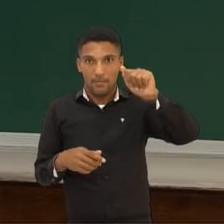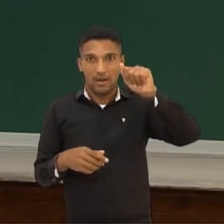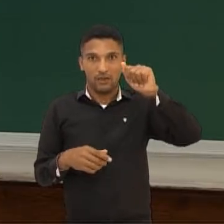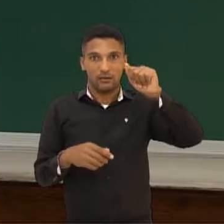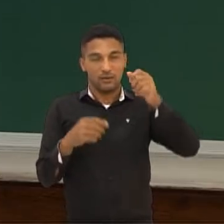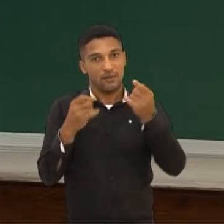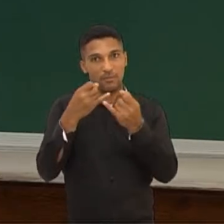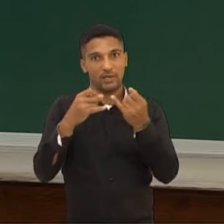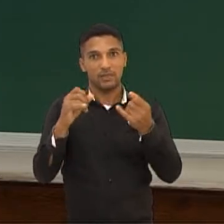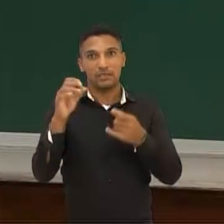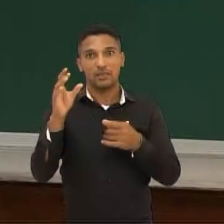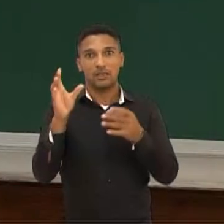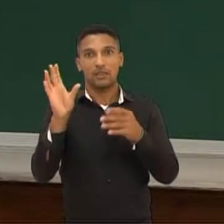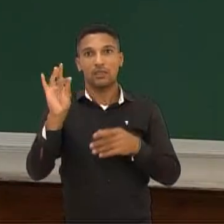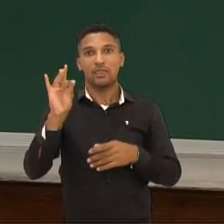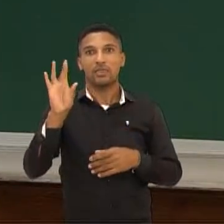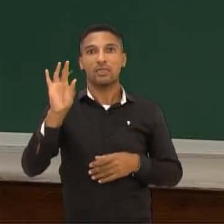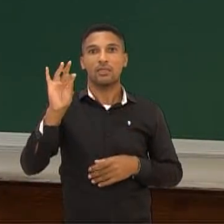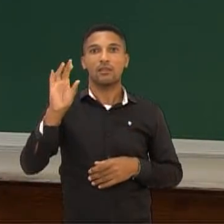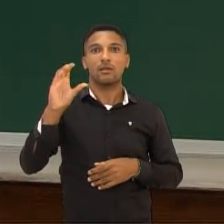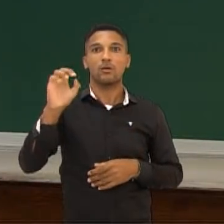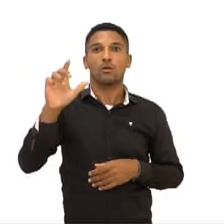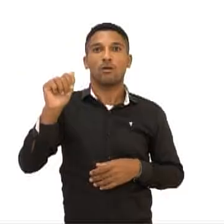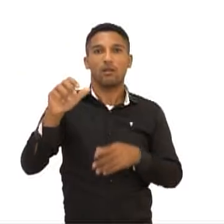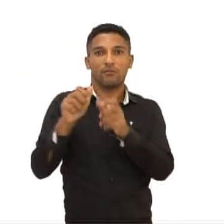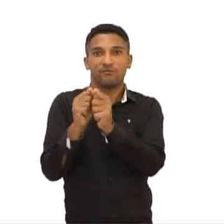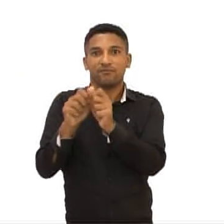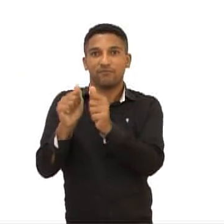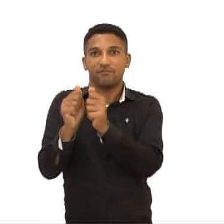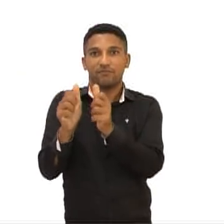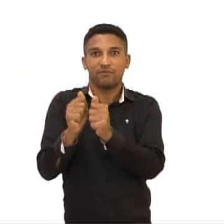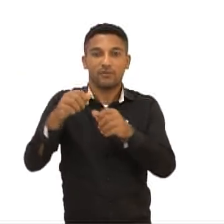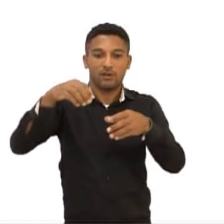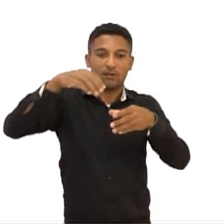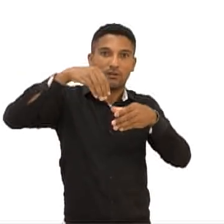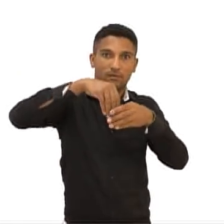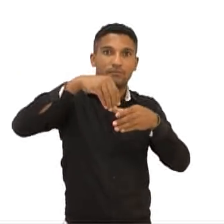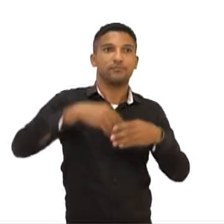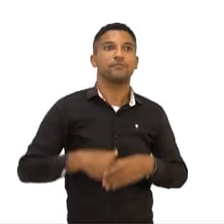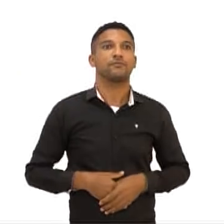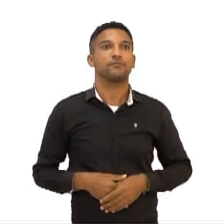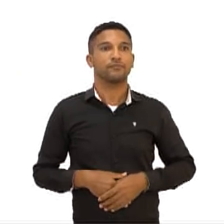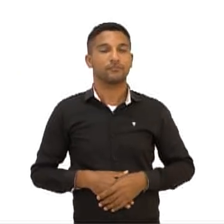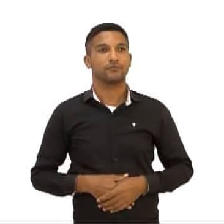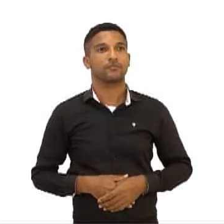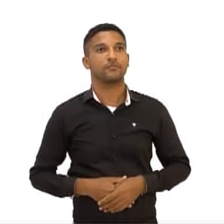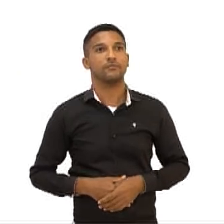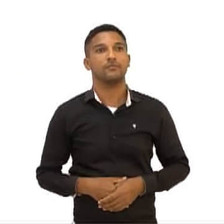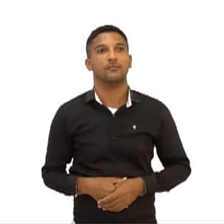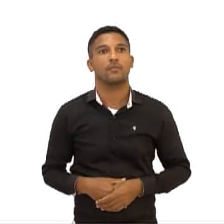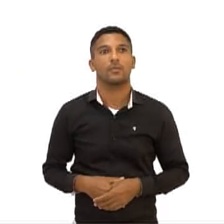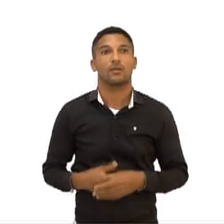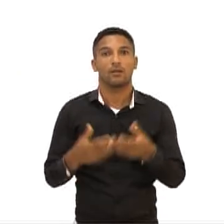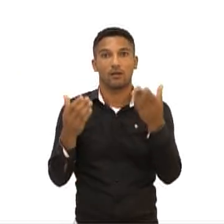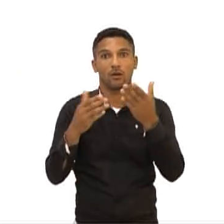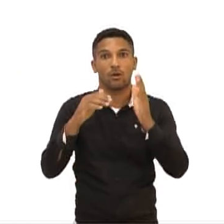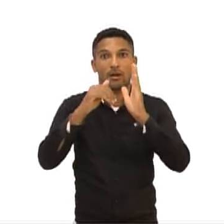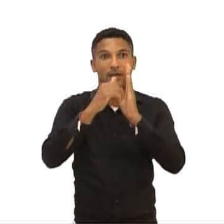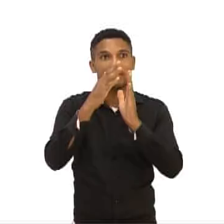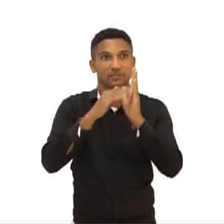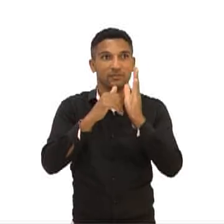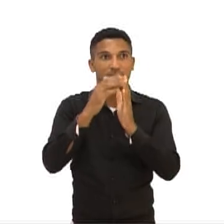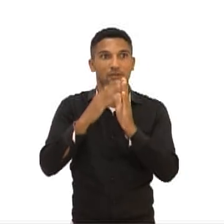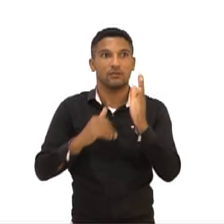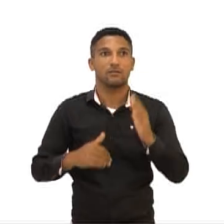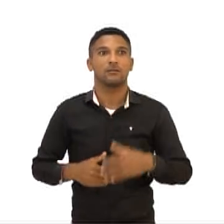bom? Então, agora atividade. Experimente criar uma pintura em pedra. Você pode desenhar nela com um lápis